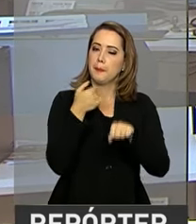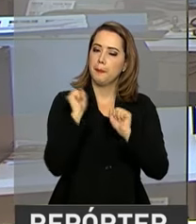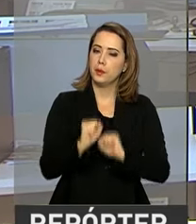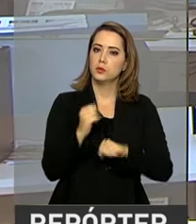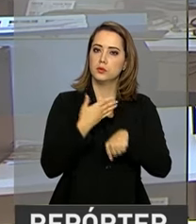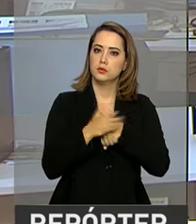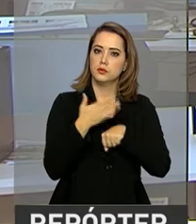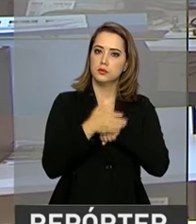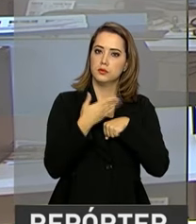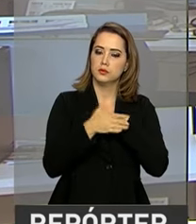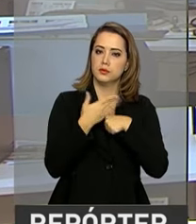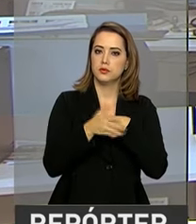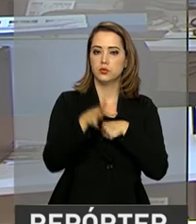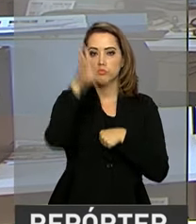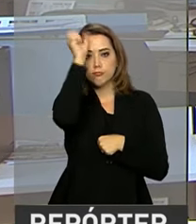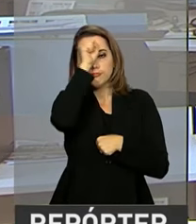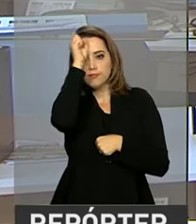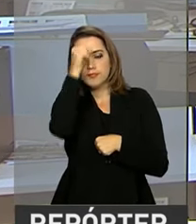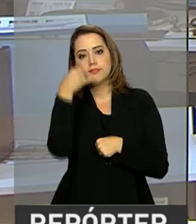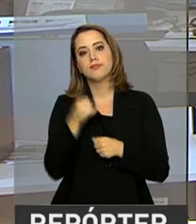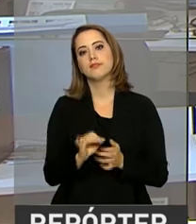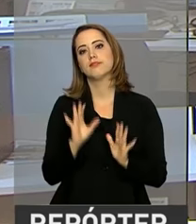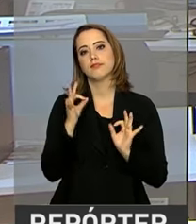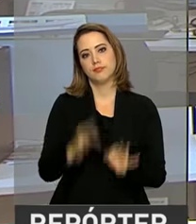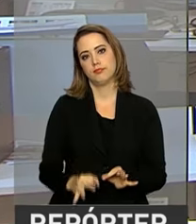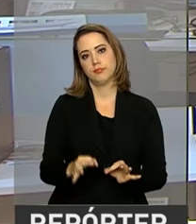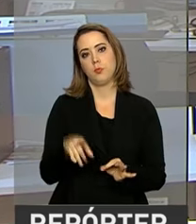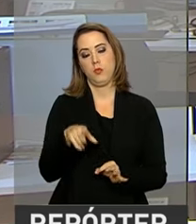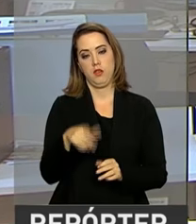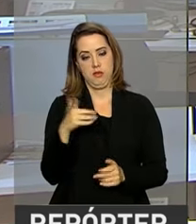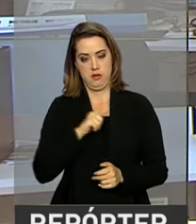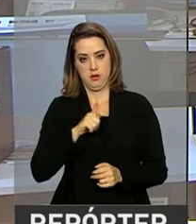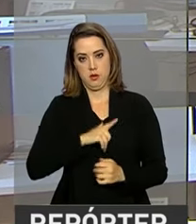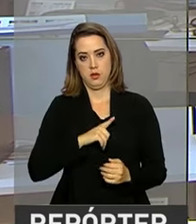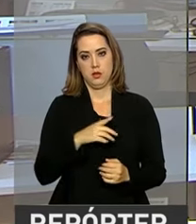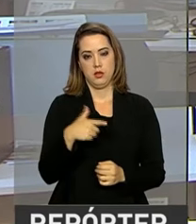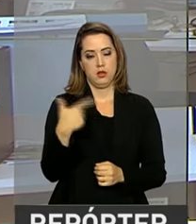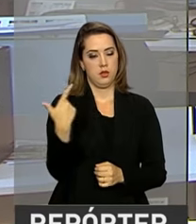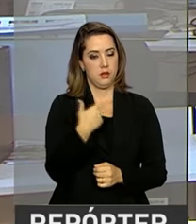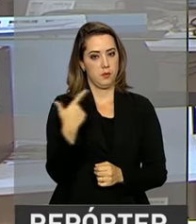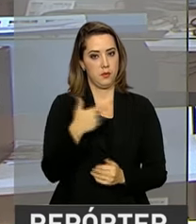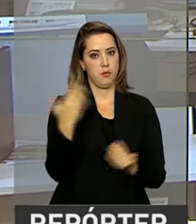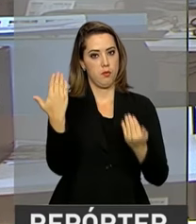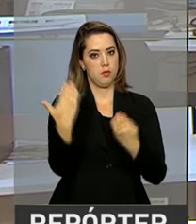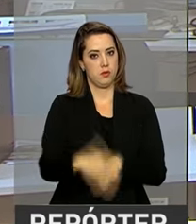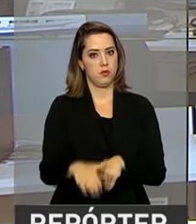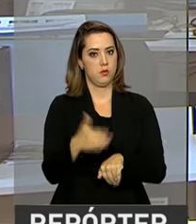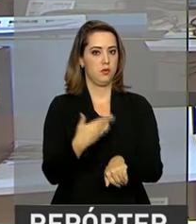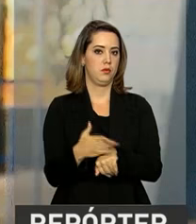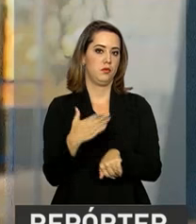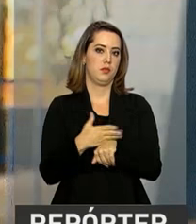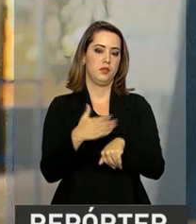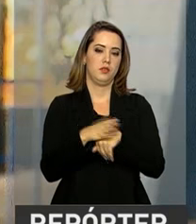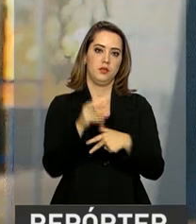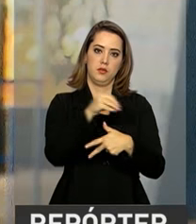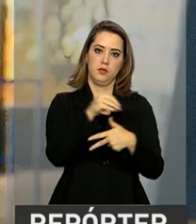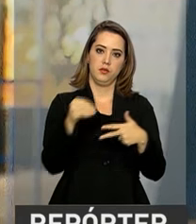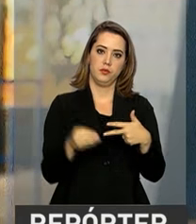conhecimentos é que vai ser realizado o segundo simulado oficial da plataforma hora do